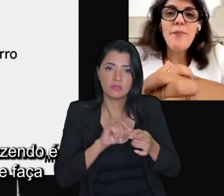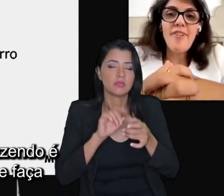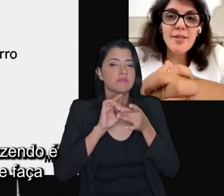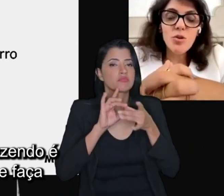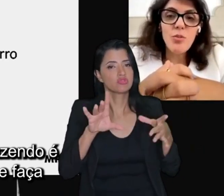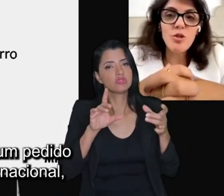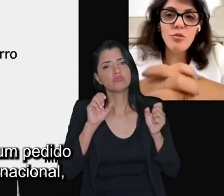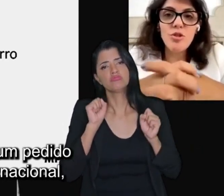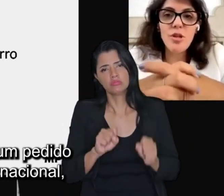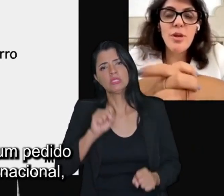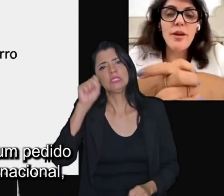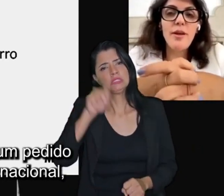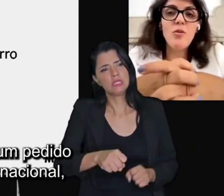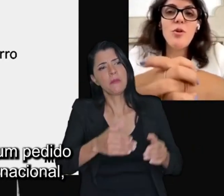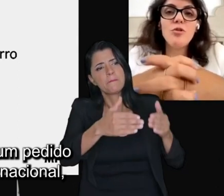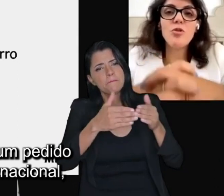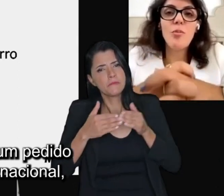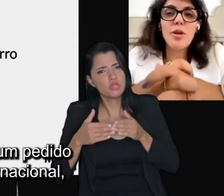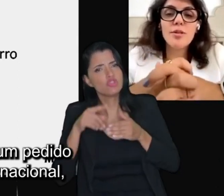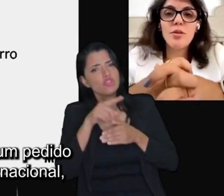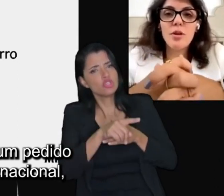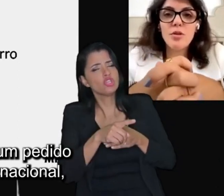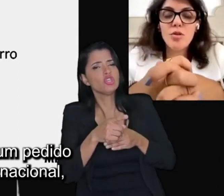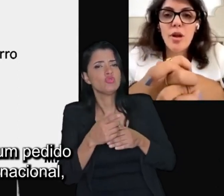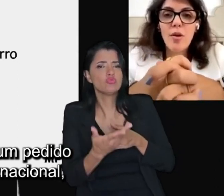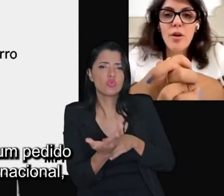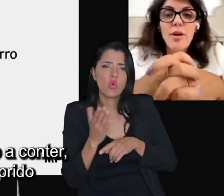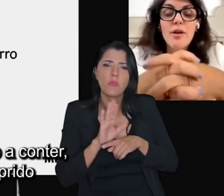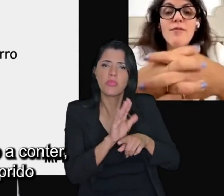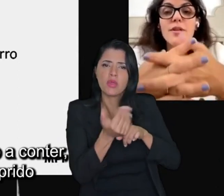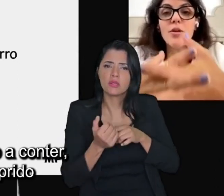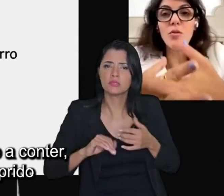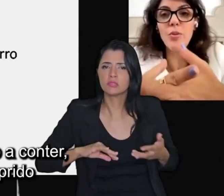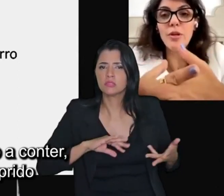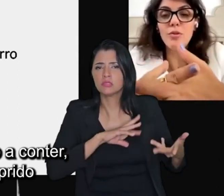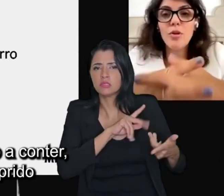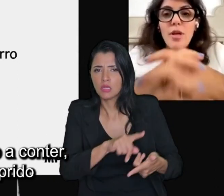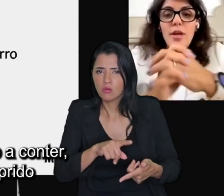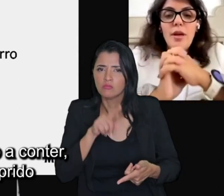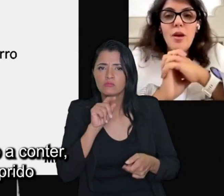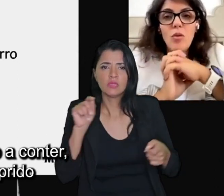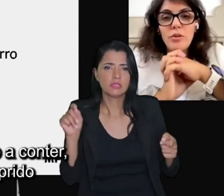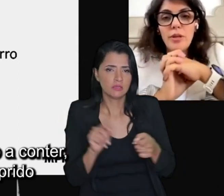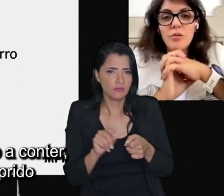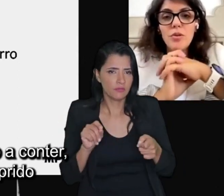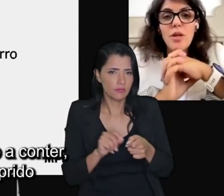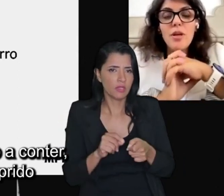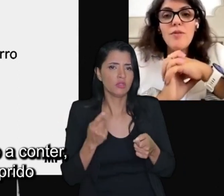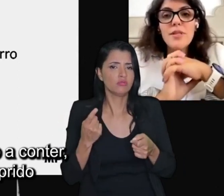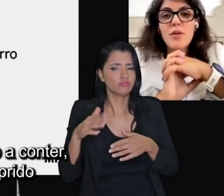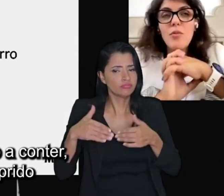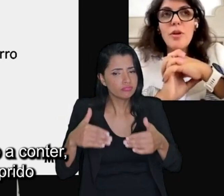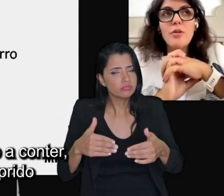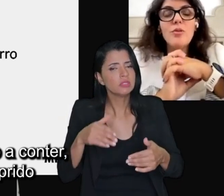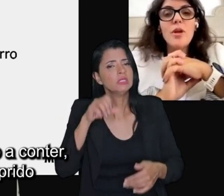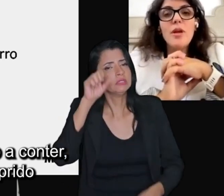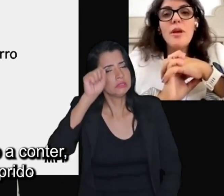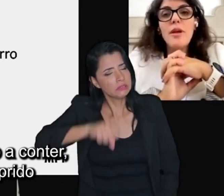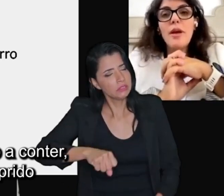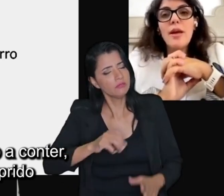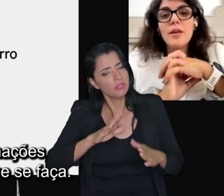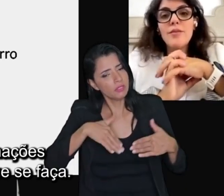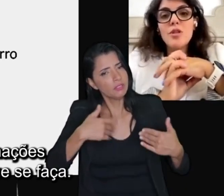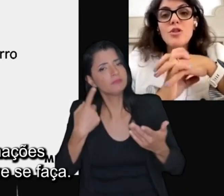se faça um pedido de MLA, um pedido de cooperação internacional, que vai ser cumprido a contento, que vai ser